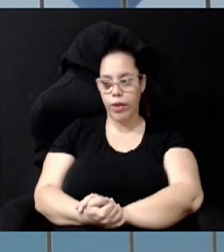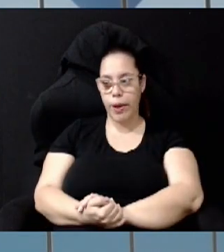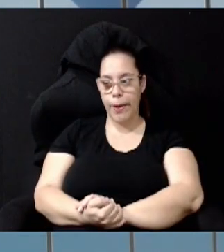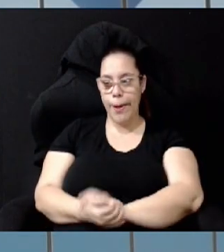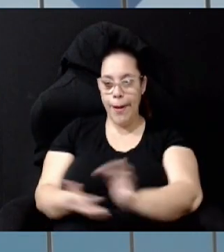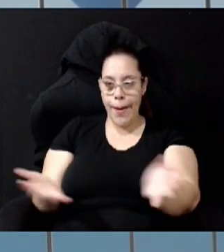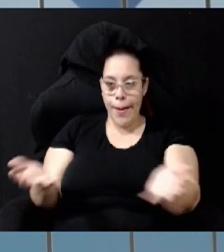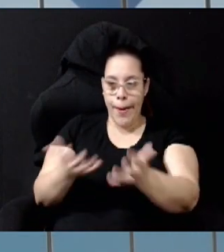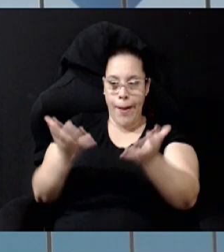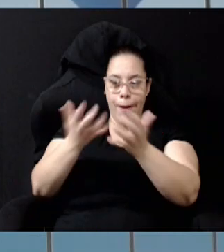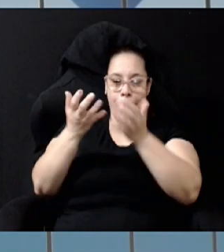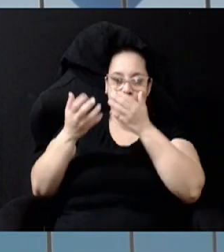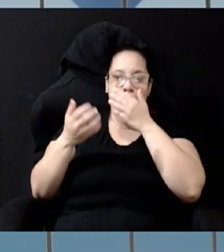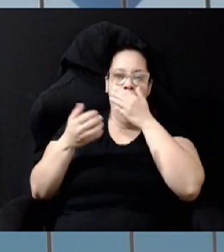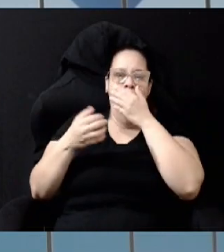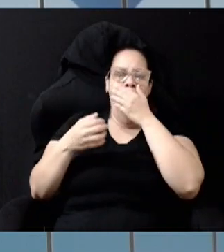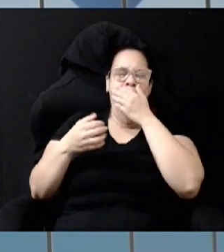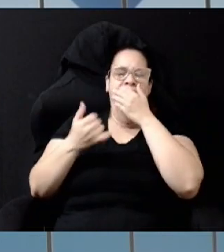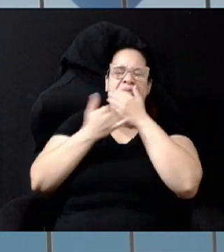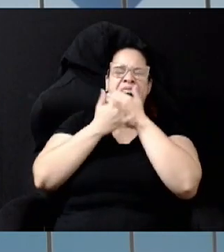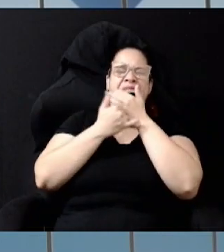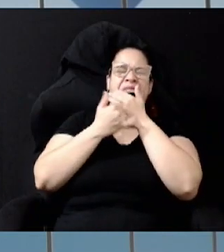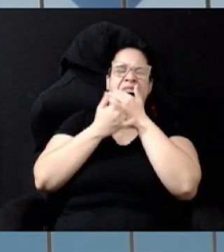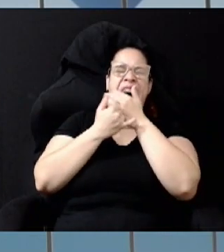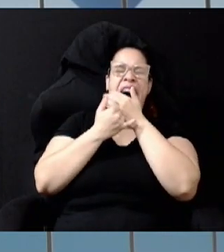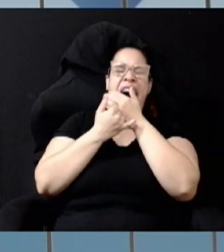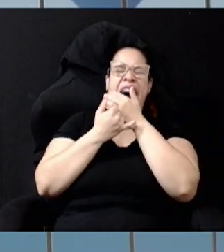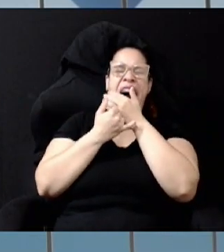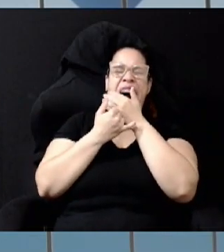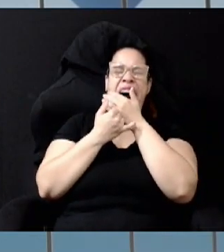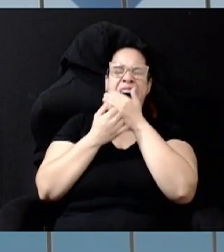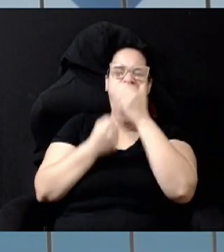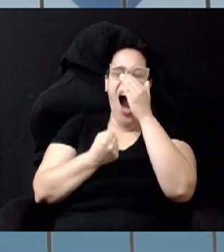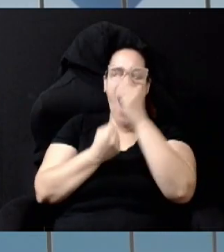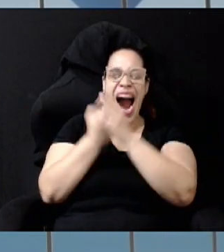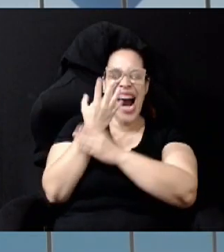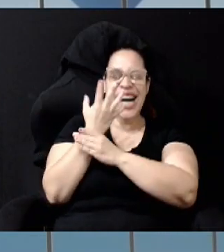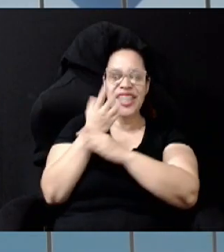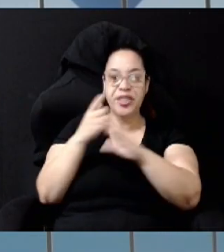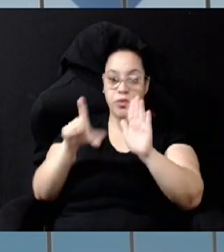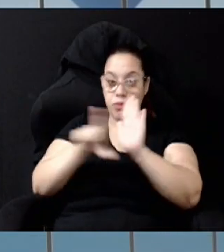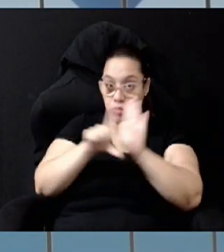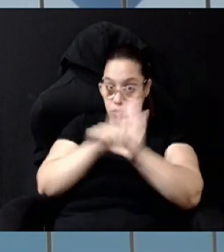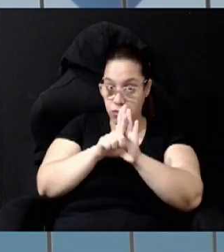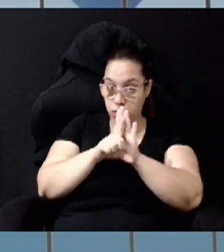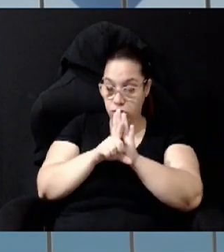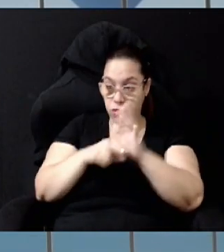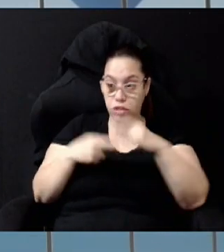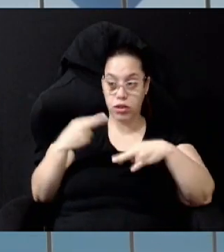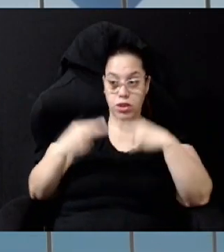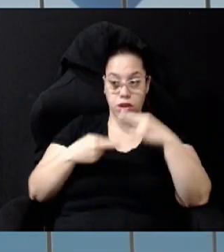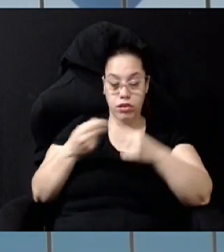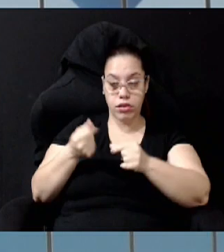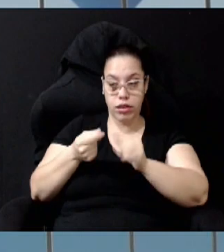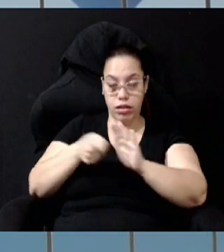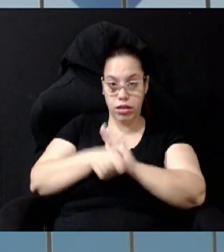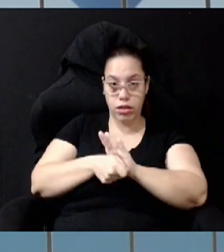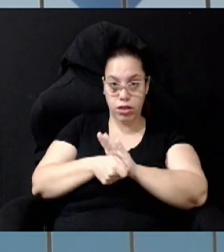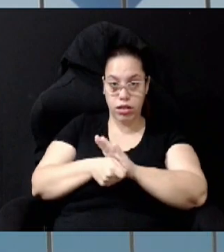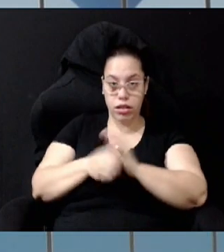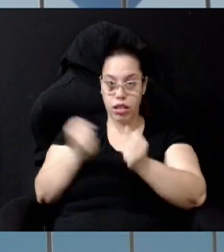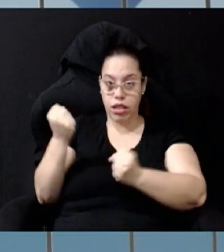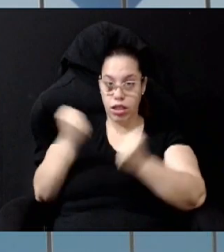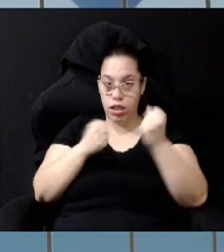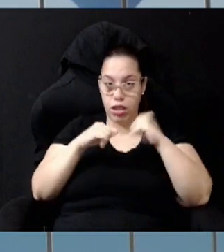através da criação de leis, com incentivos fiscais, coisa que hoje em dia a gente não tem. Né? Quem tem um carro elétrico hoje, que incentivo fiscal